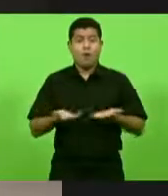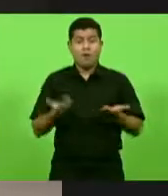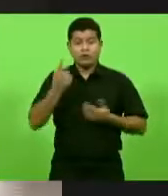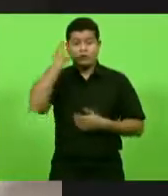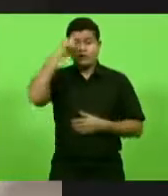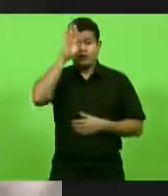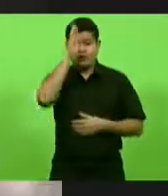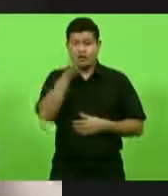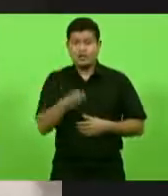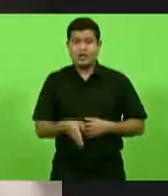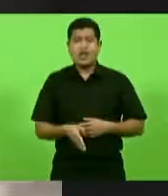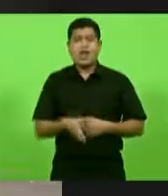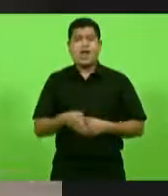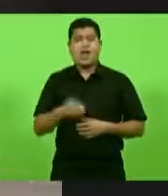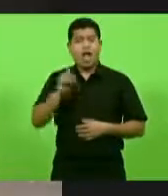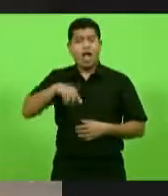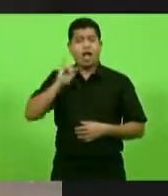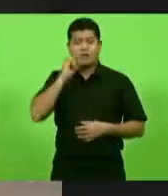Catarina,